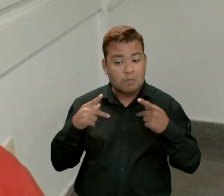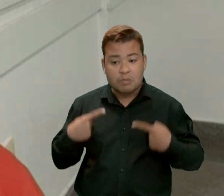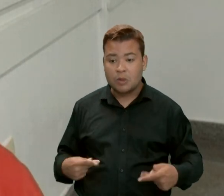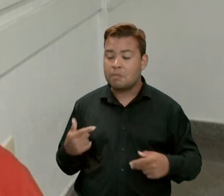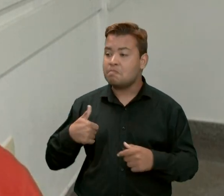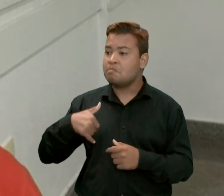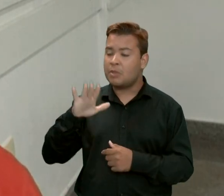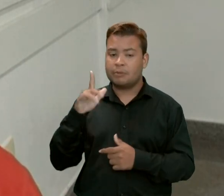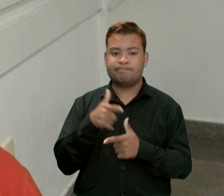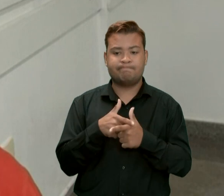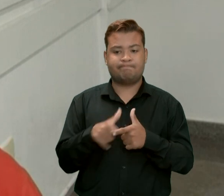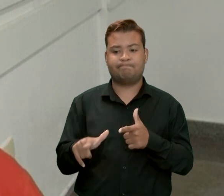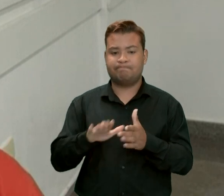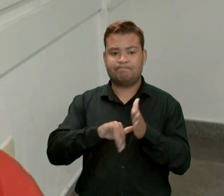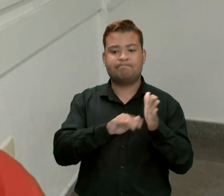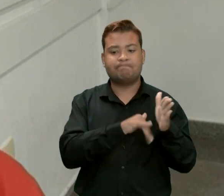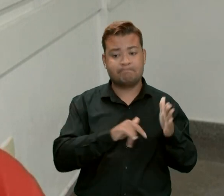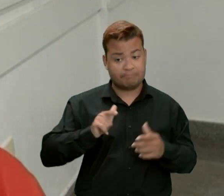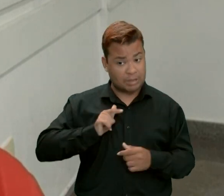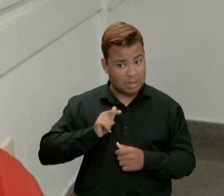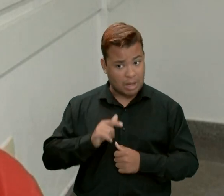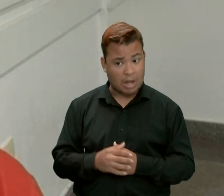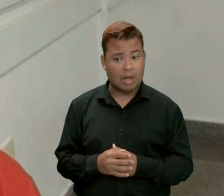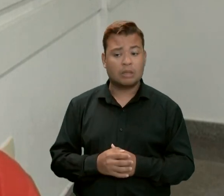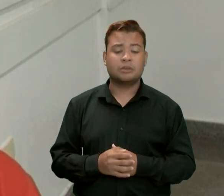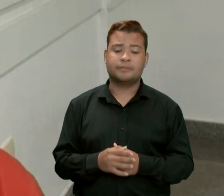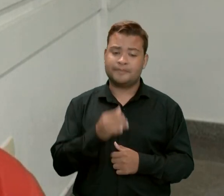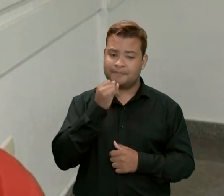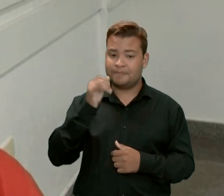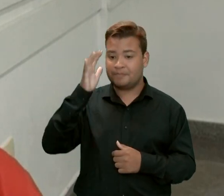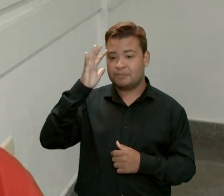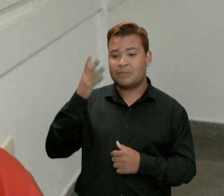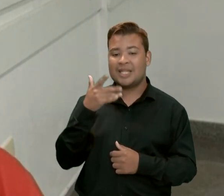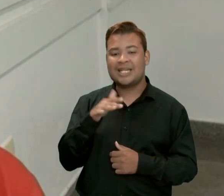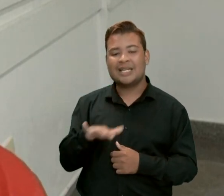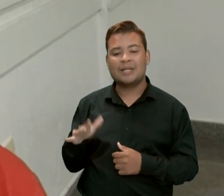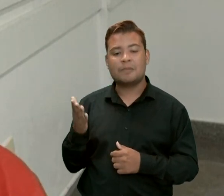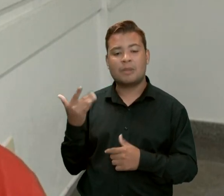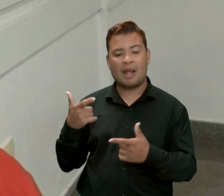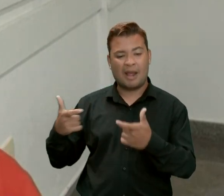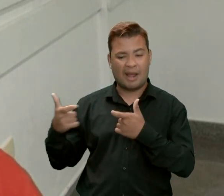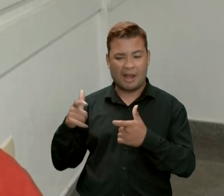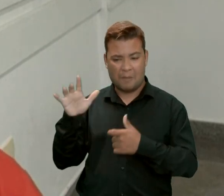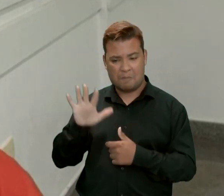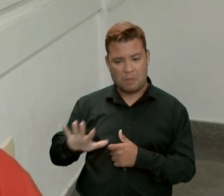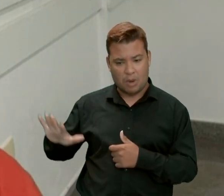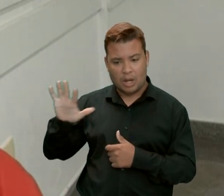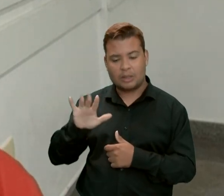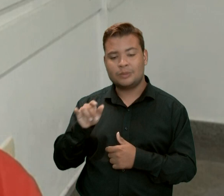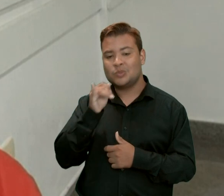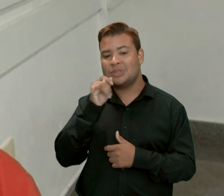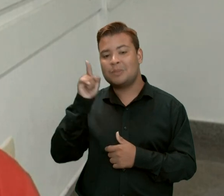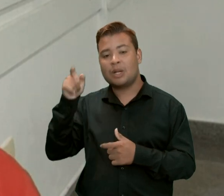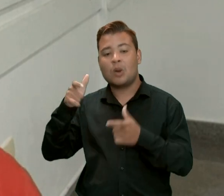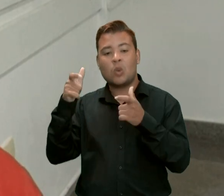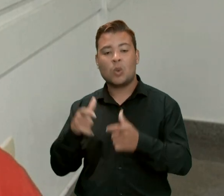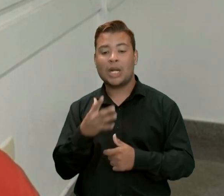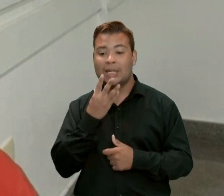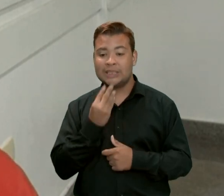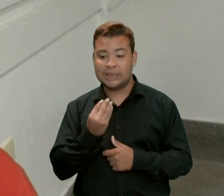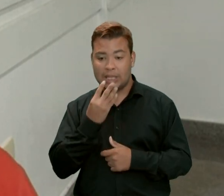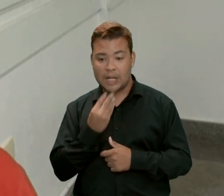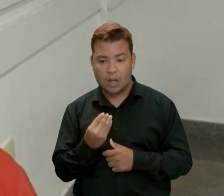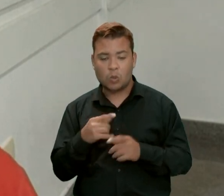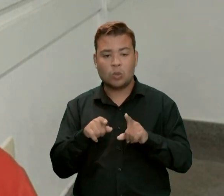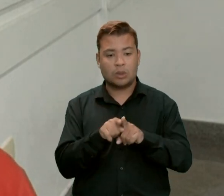afetados. Eu acho que dá para a gente lembrar da imagem da criança na guerra. Tanto as crianças de Israel quanto as crianças da